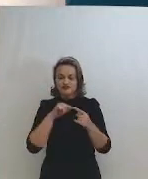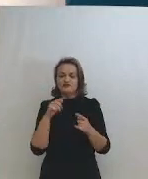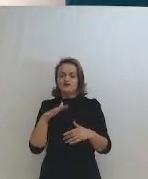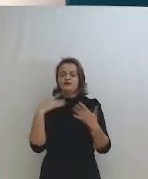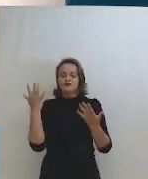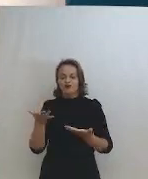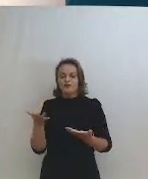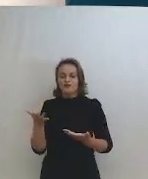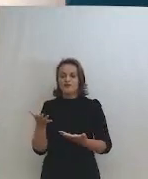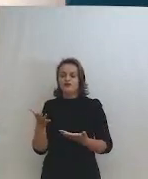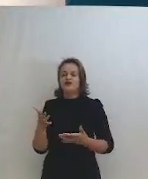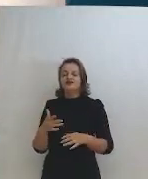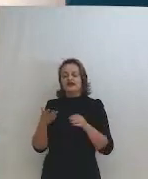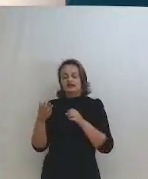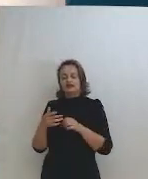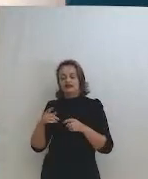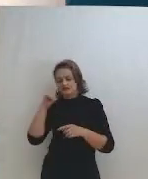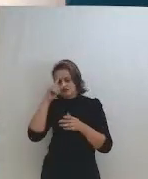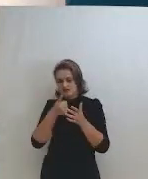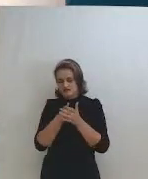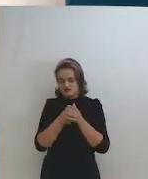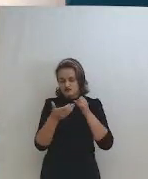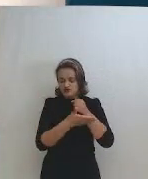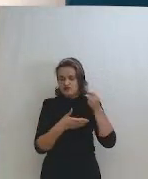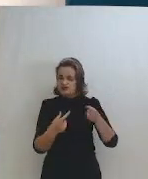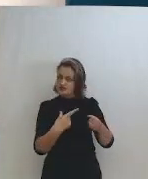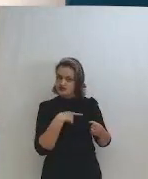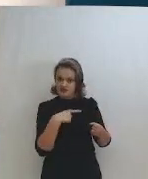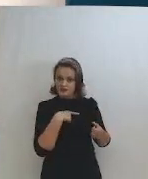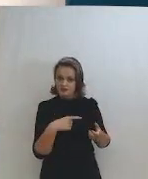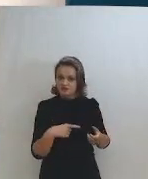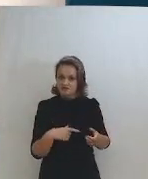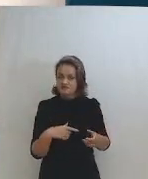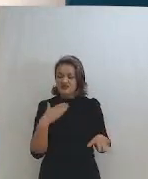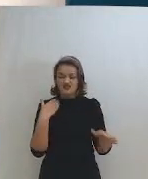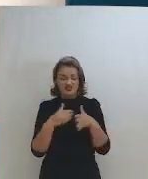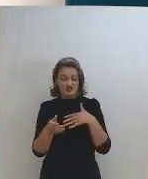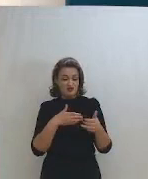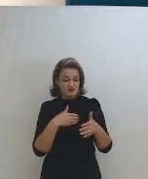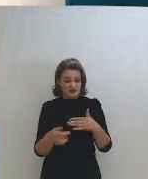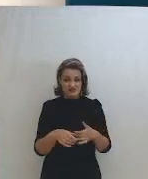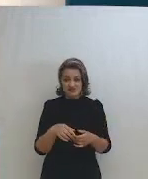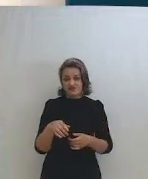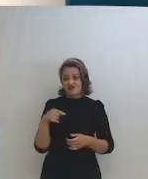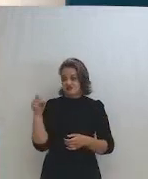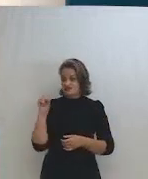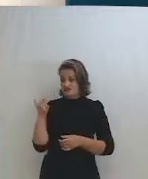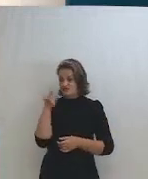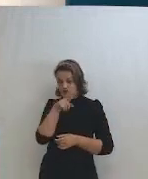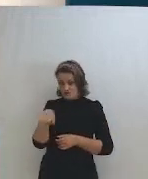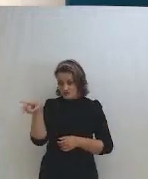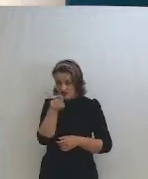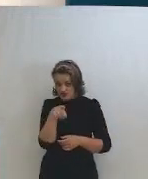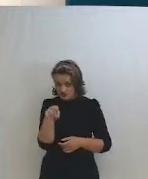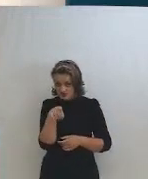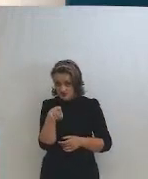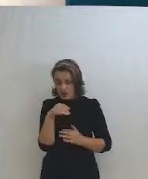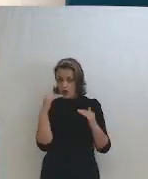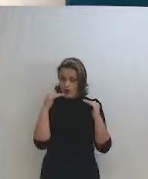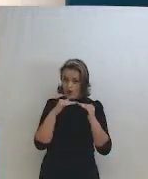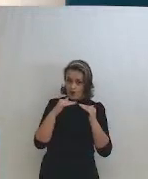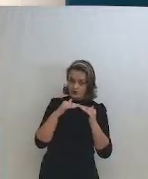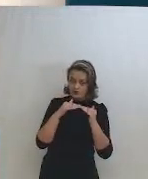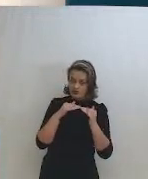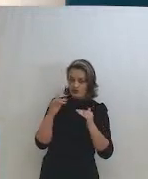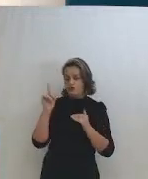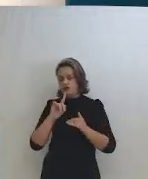fundamentos. Eminência ministro, mesmo que vossas excelências, de igual forma comum com o entendimento dado pela segunda